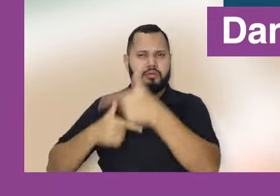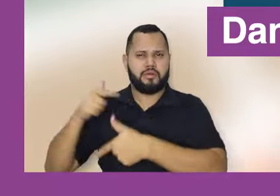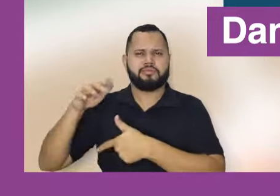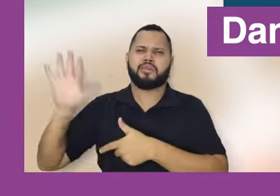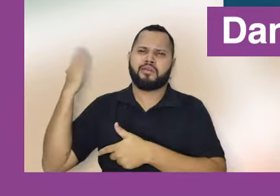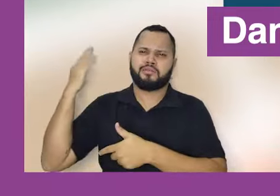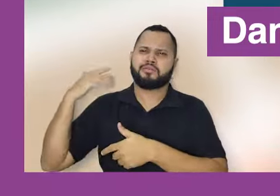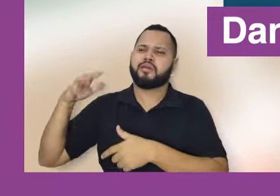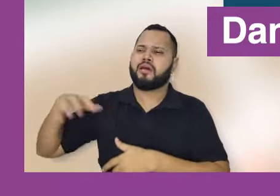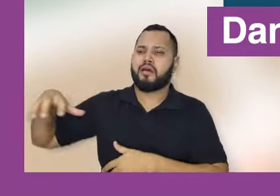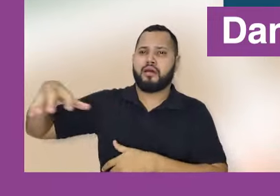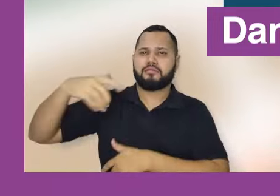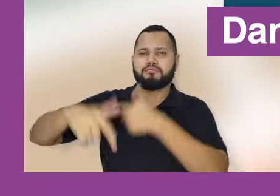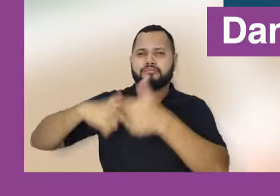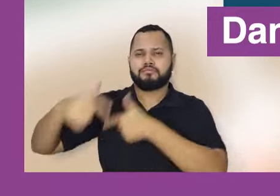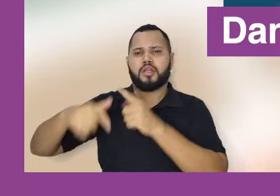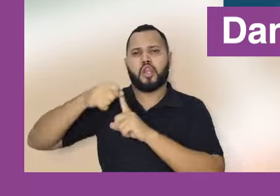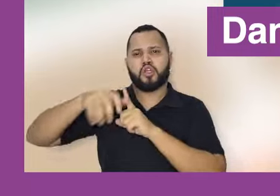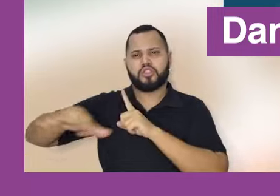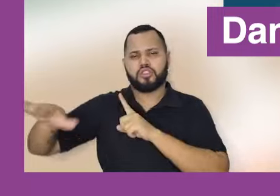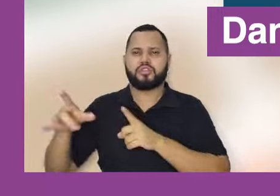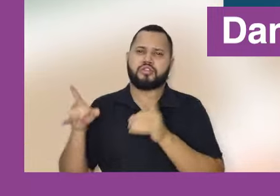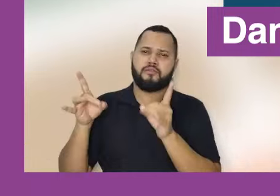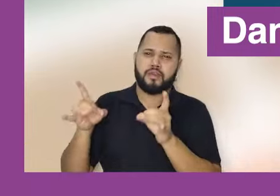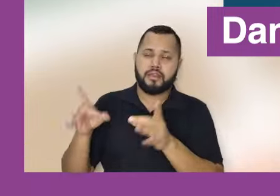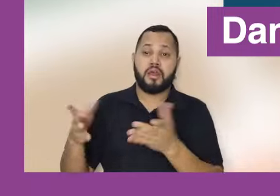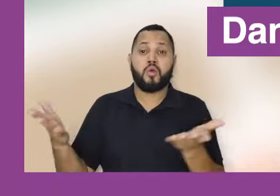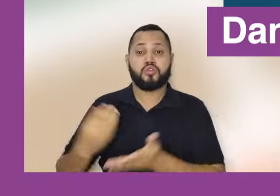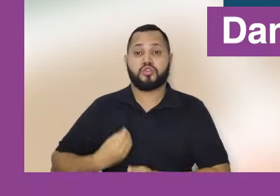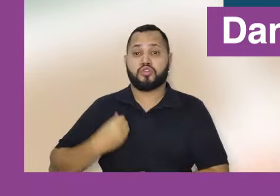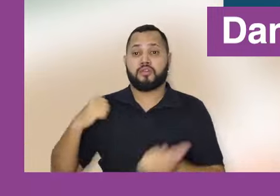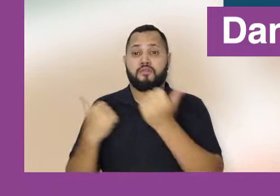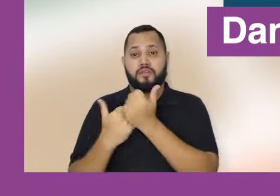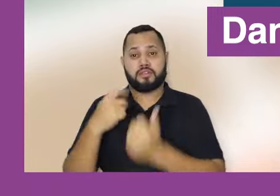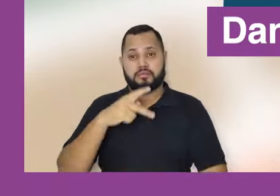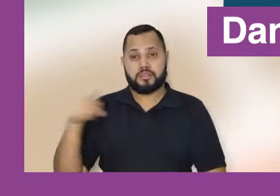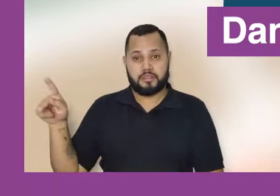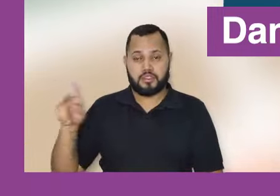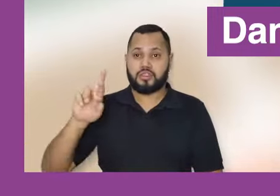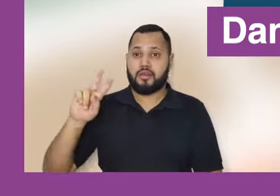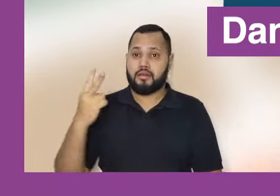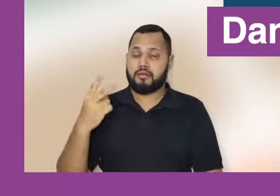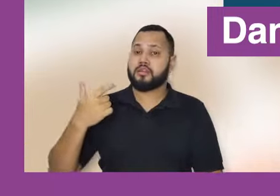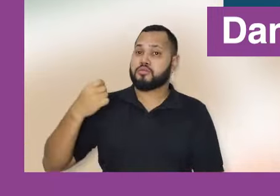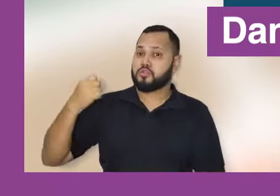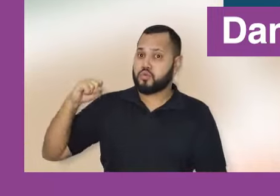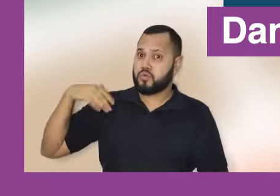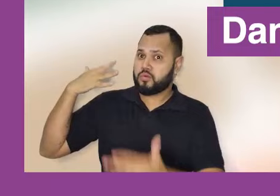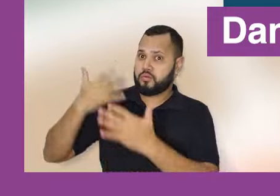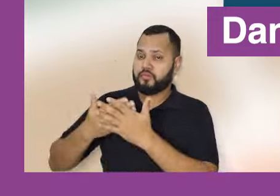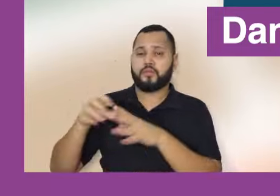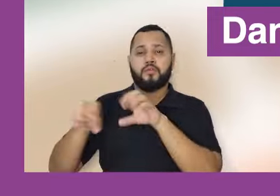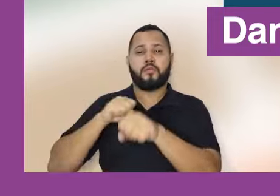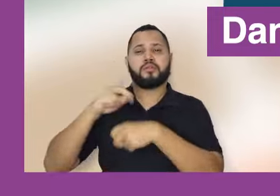diversas áreas da companhia nos setores de logísticas e vendas e é vice-presidente de RH desde 2018 graduado em